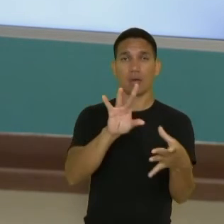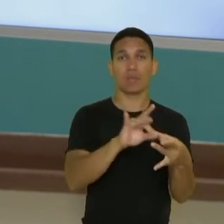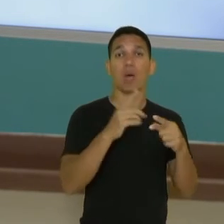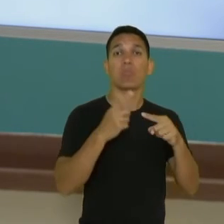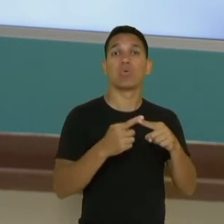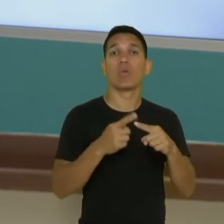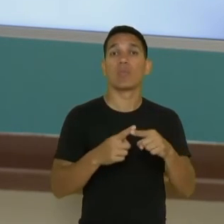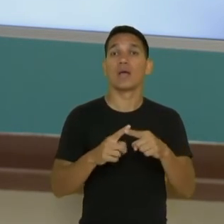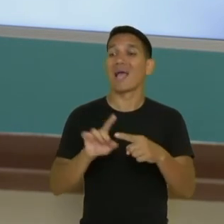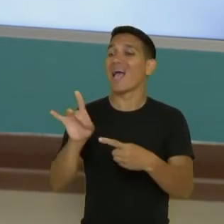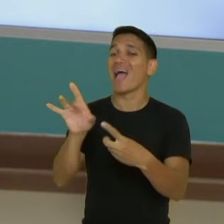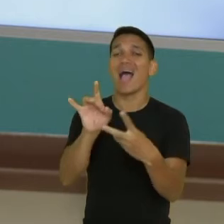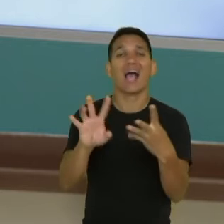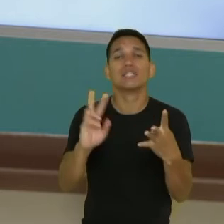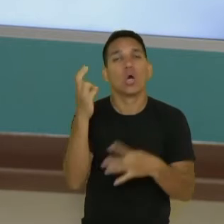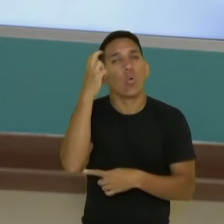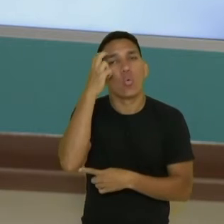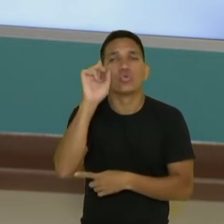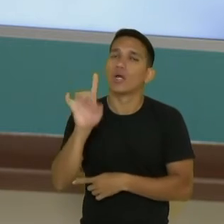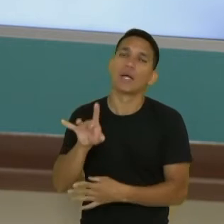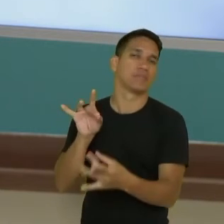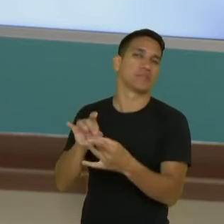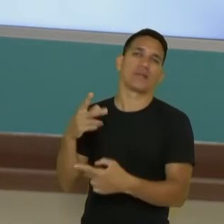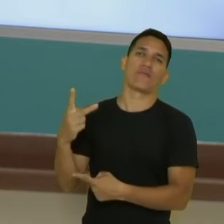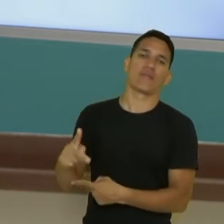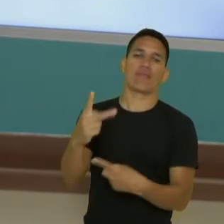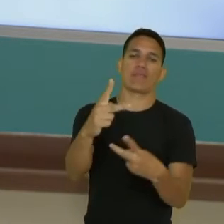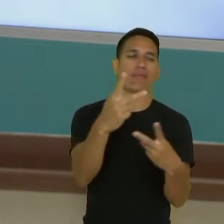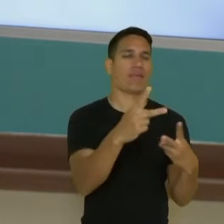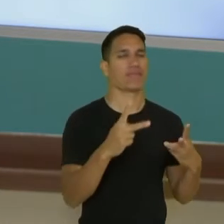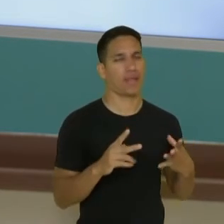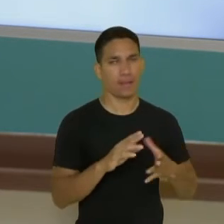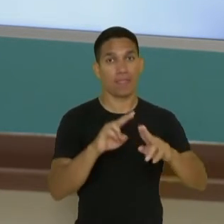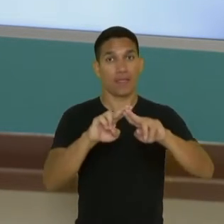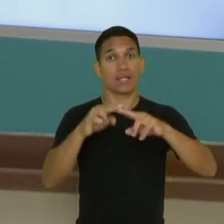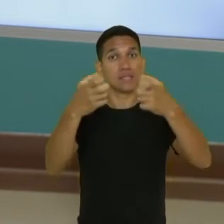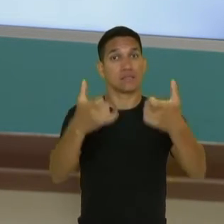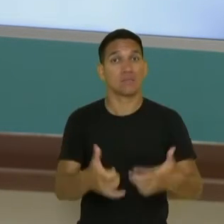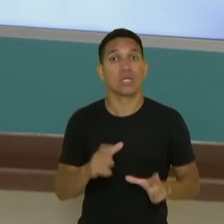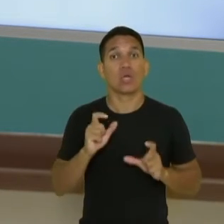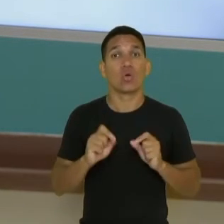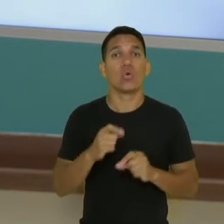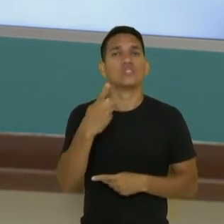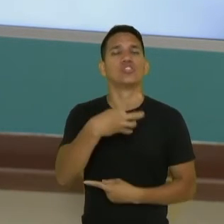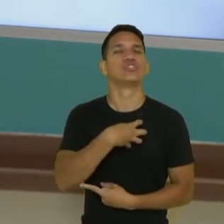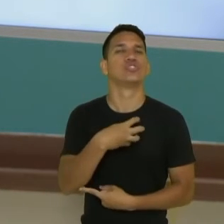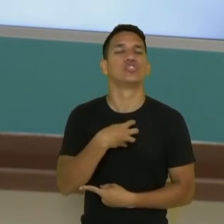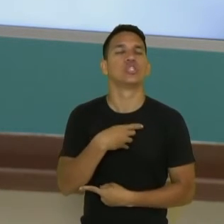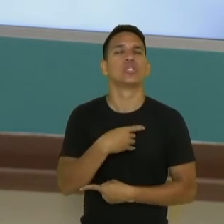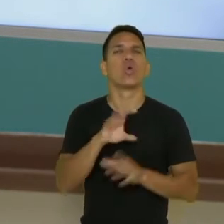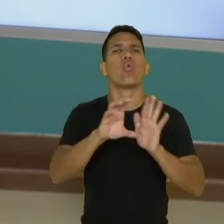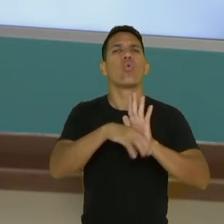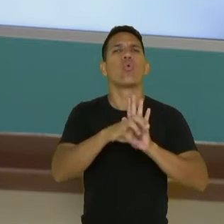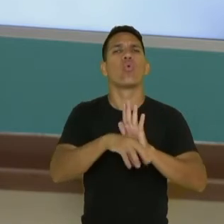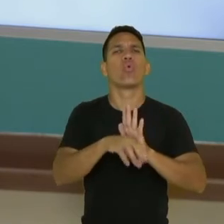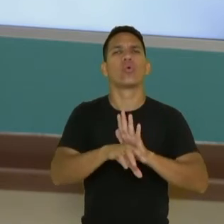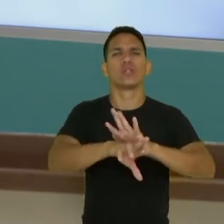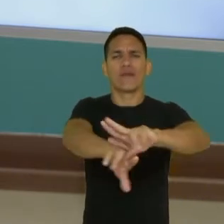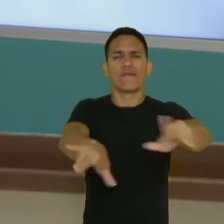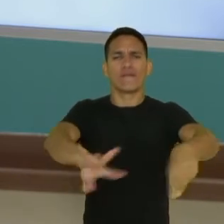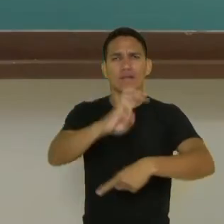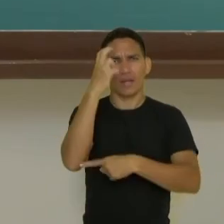é única. Explique com suas palavras os conceitos de diversidade cultural e